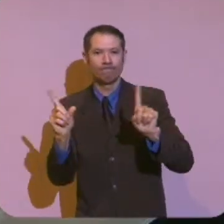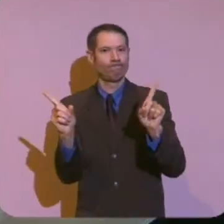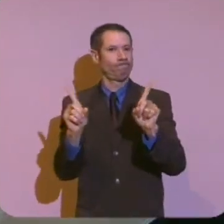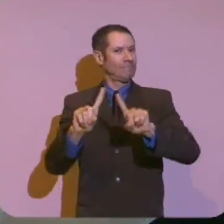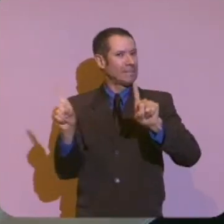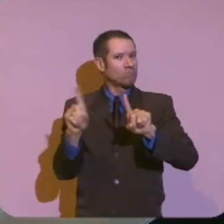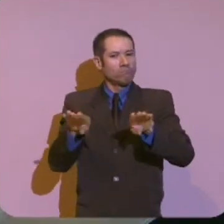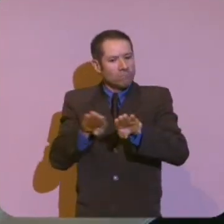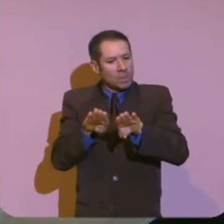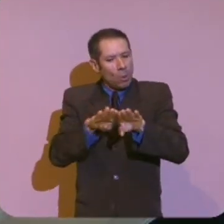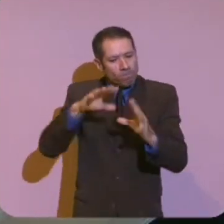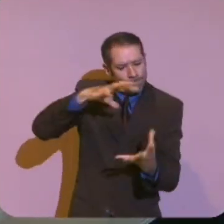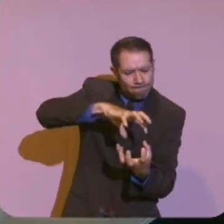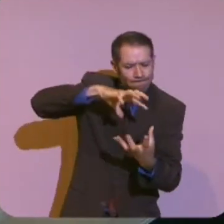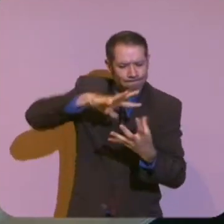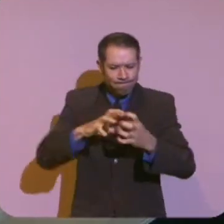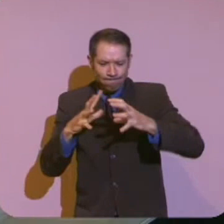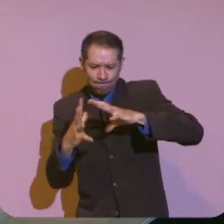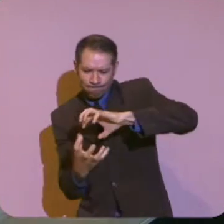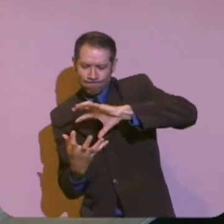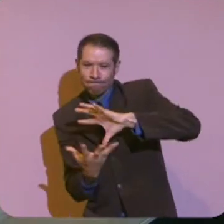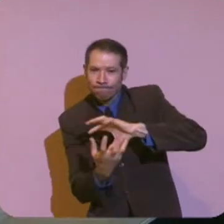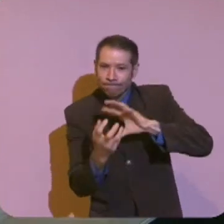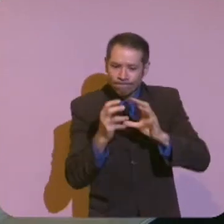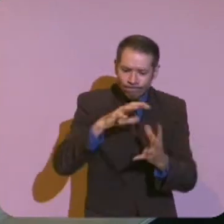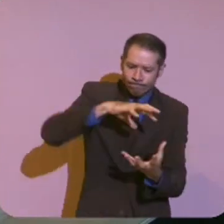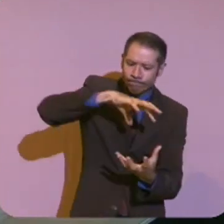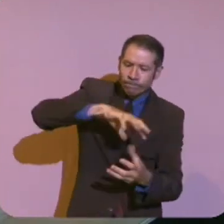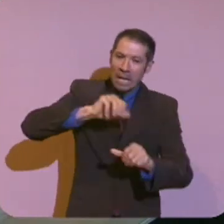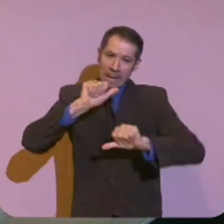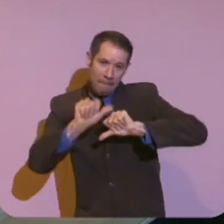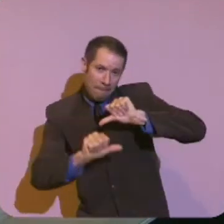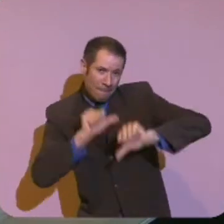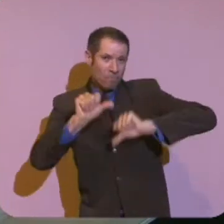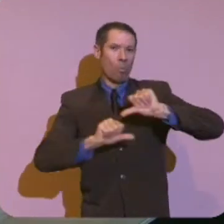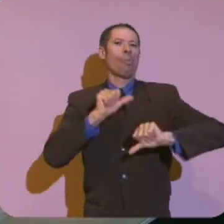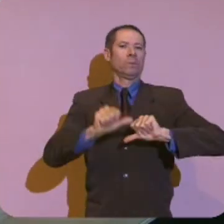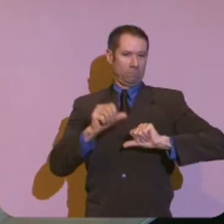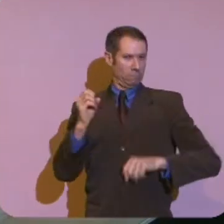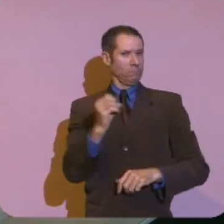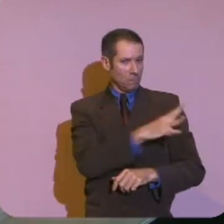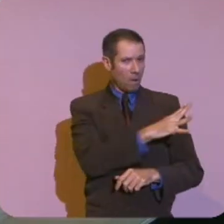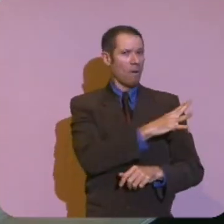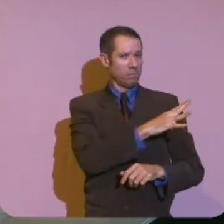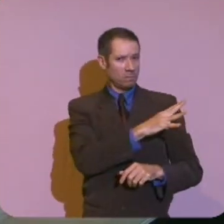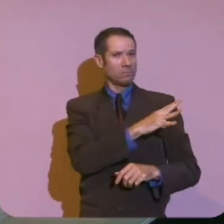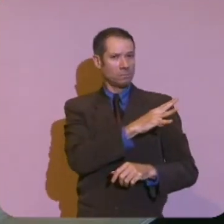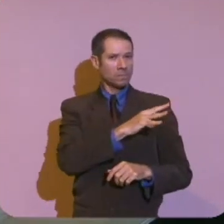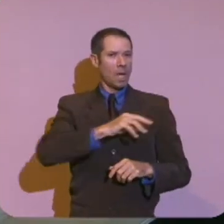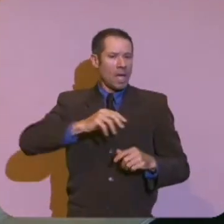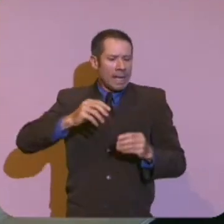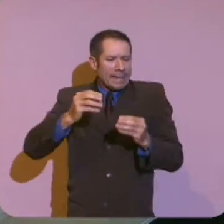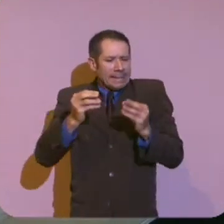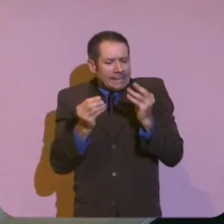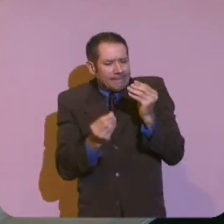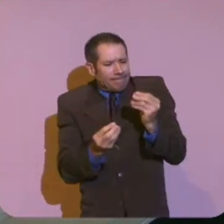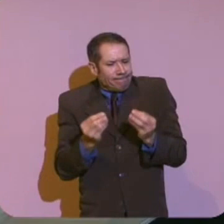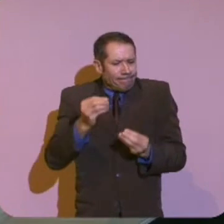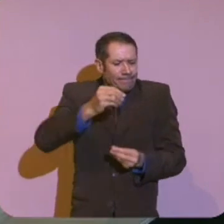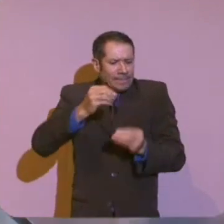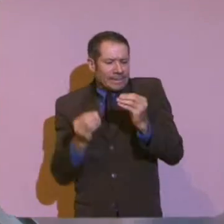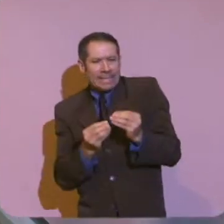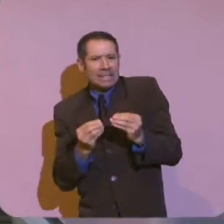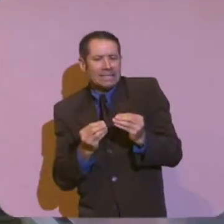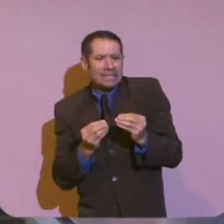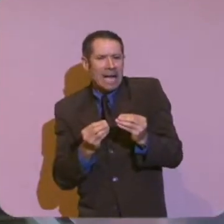é amassado, ele é reformatado. E então essa essência não define o